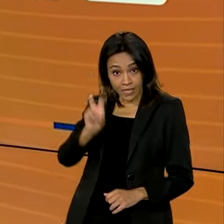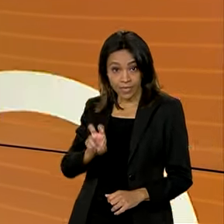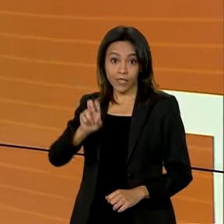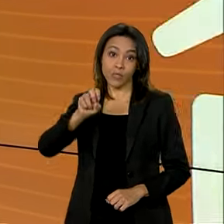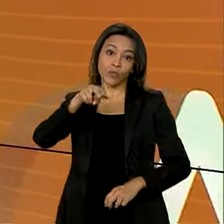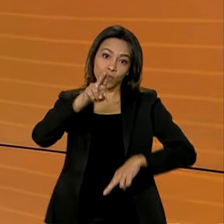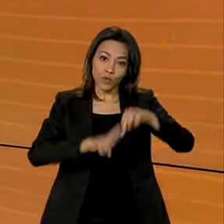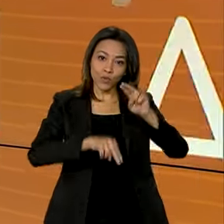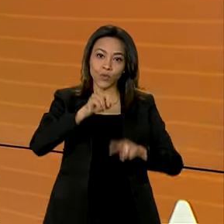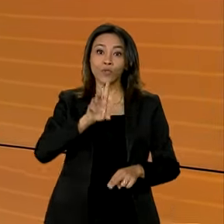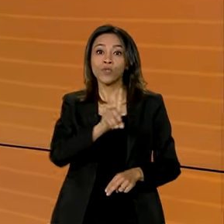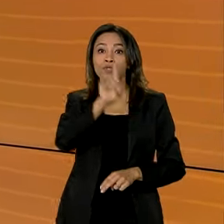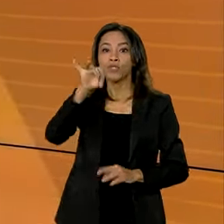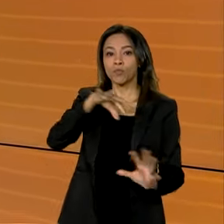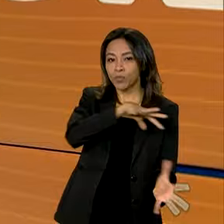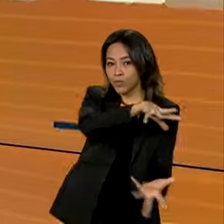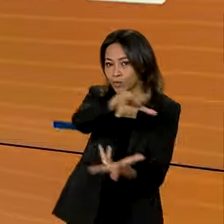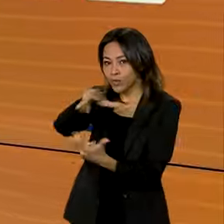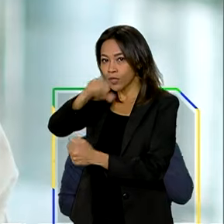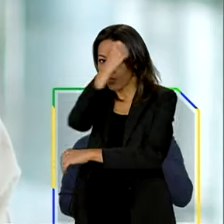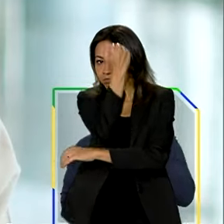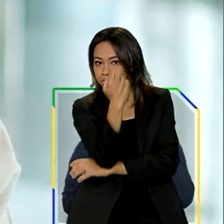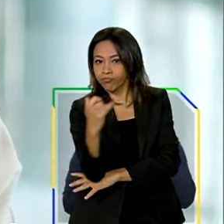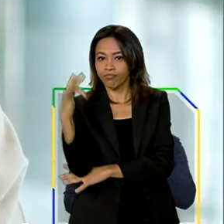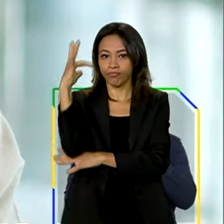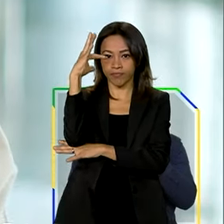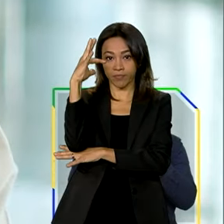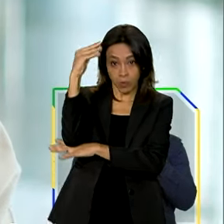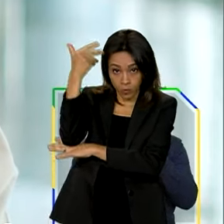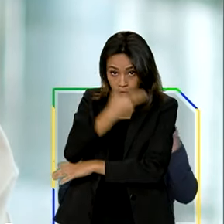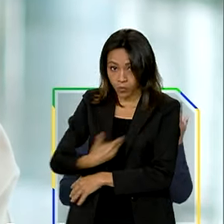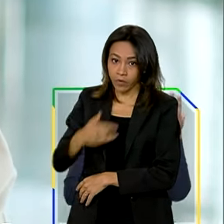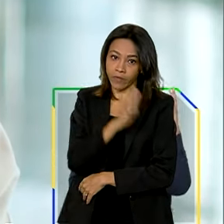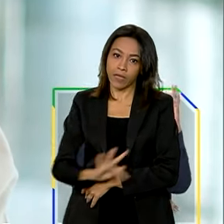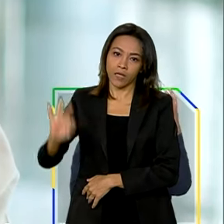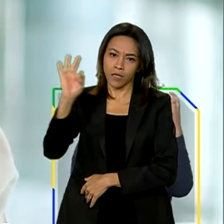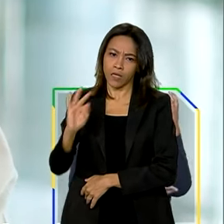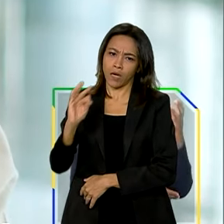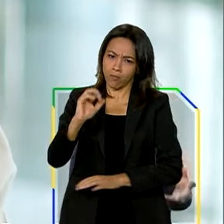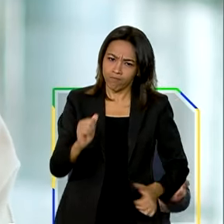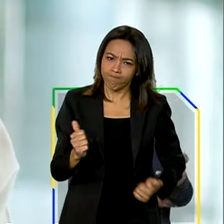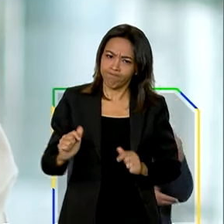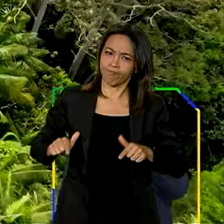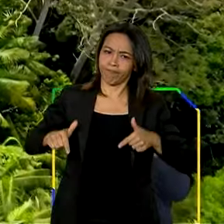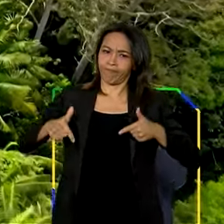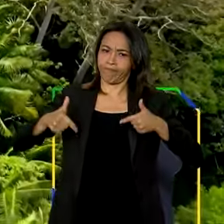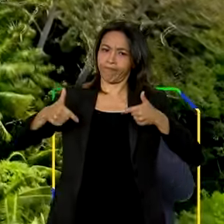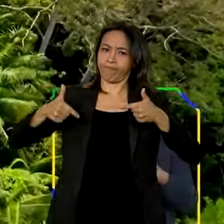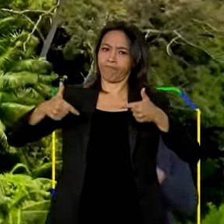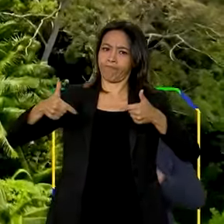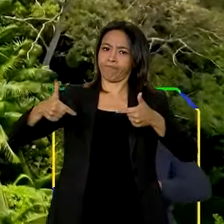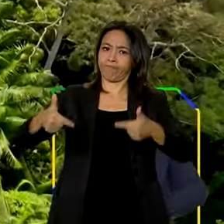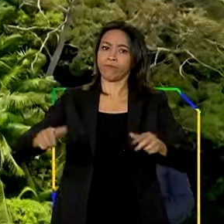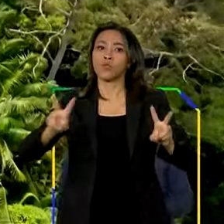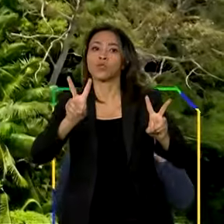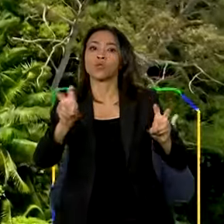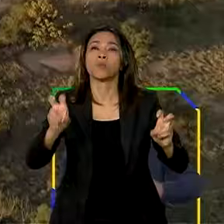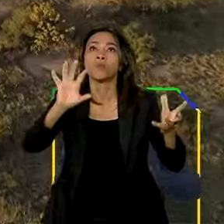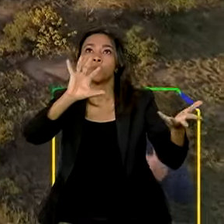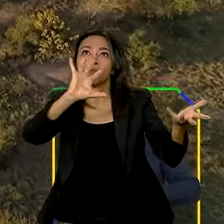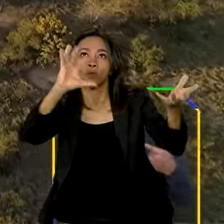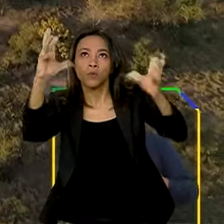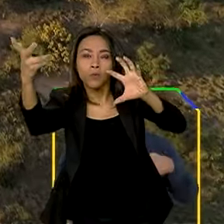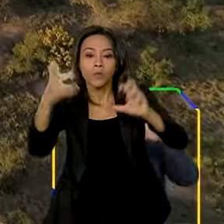de junho, Dia Mundial do Meio Ambiente. Governo federal reforça ações de enfrentamento às mudanças climáticas.